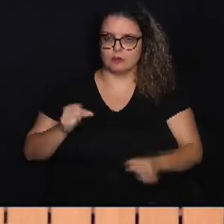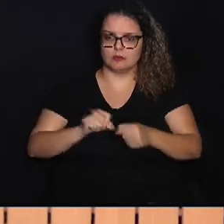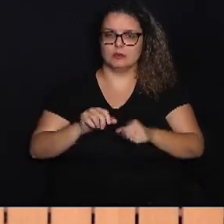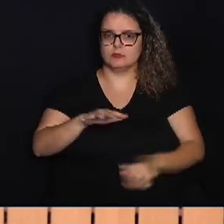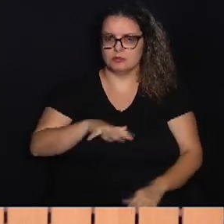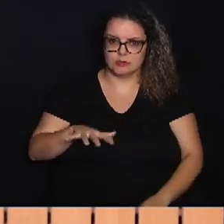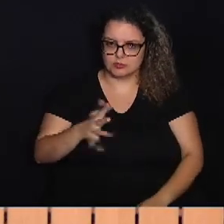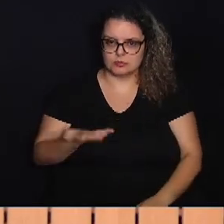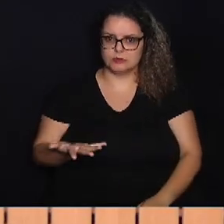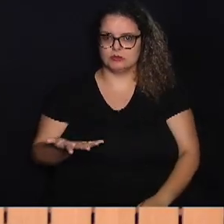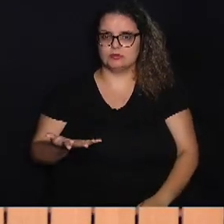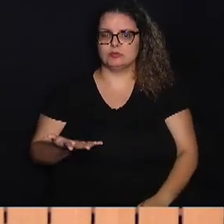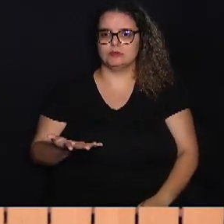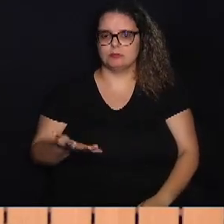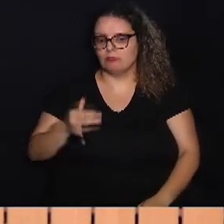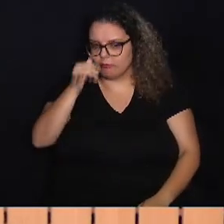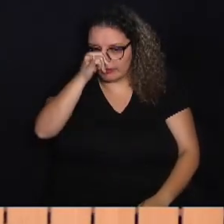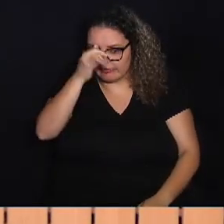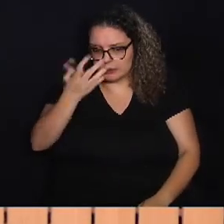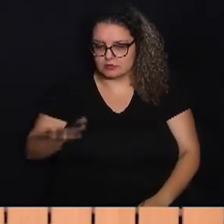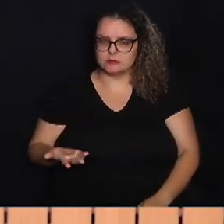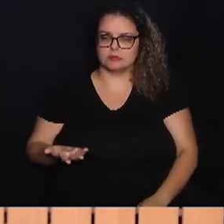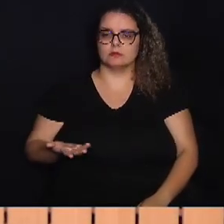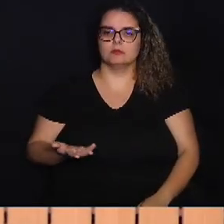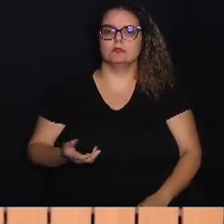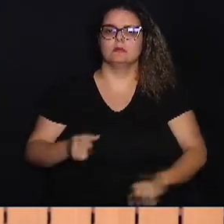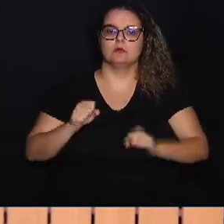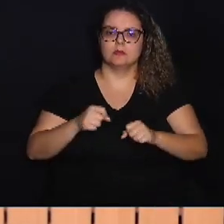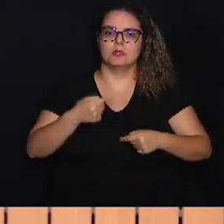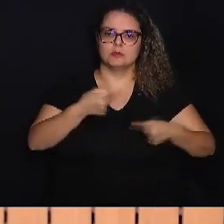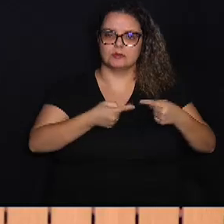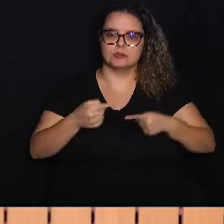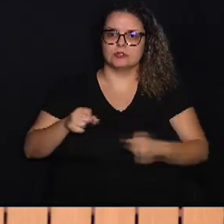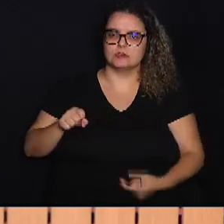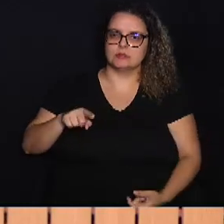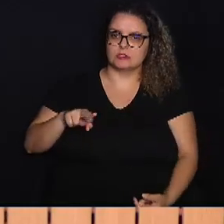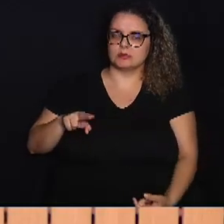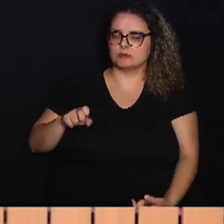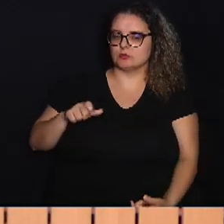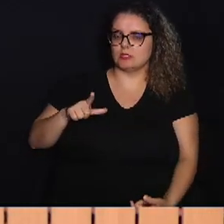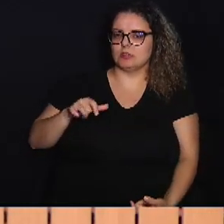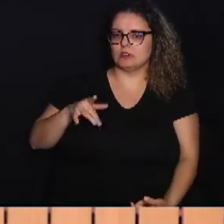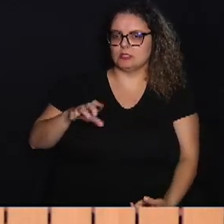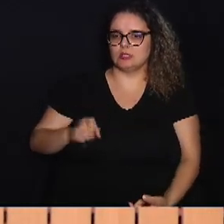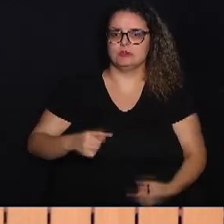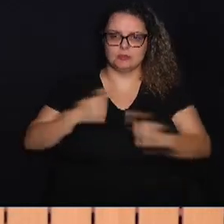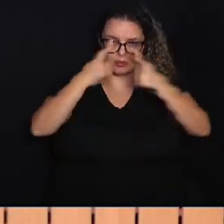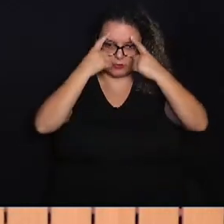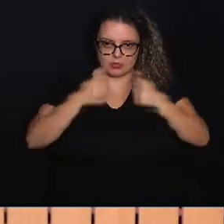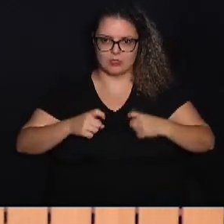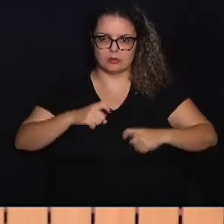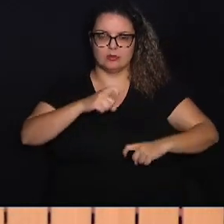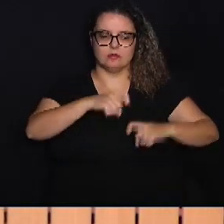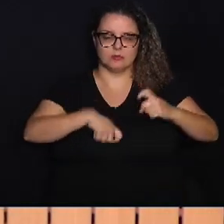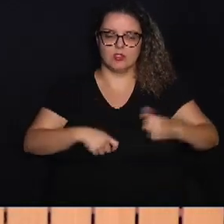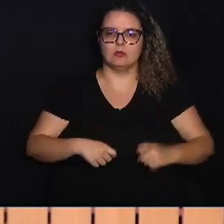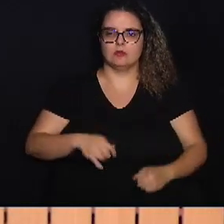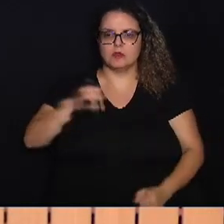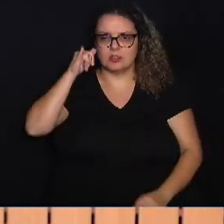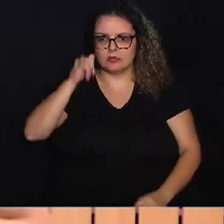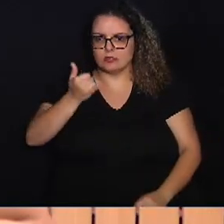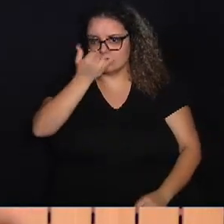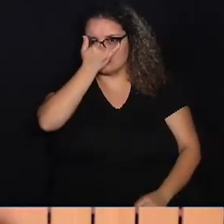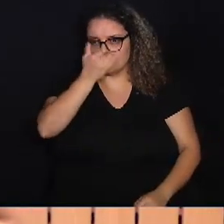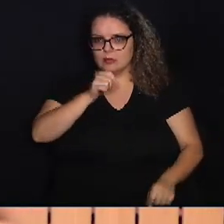e que a gente possa discutir de fato sexualidade violência sexual como forma de prevenção da violência